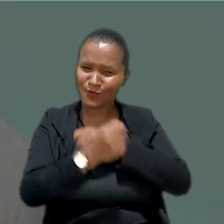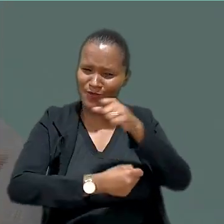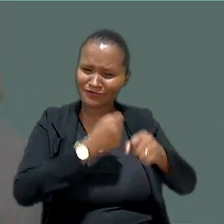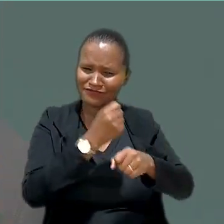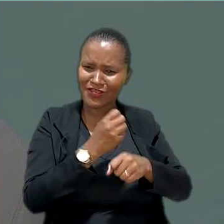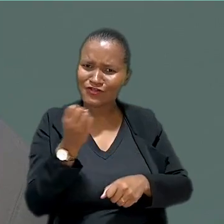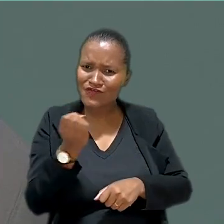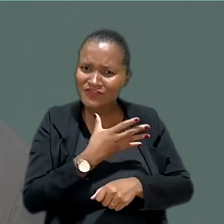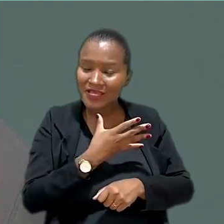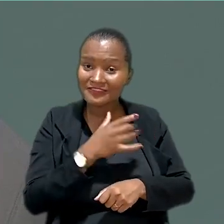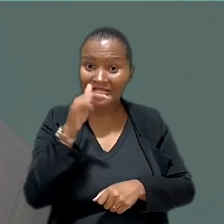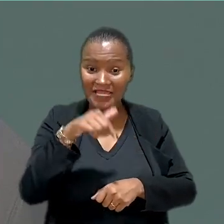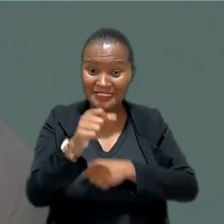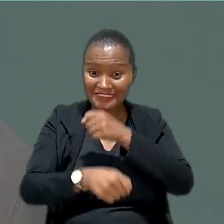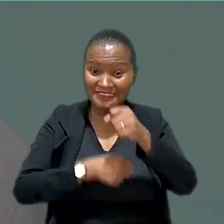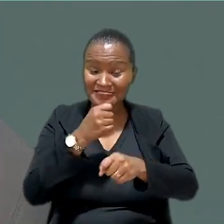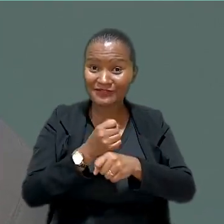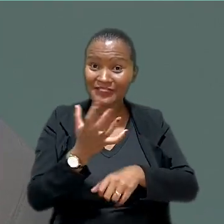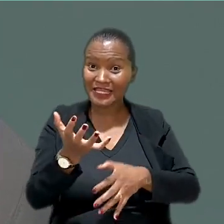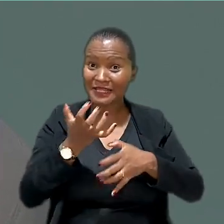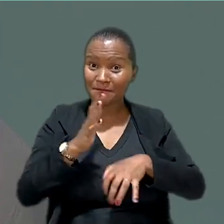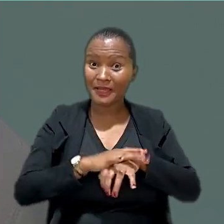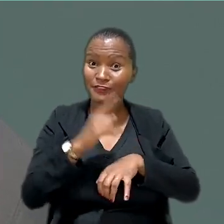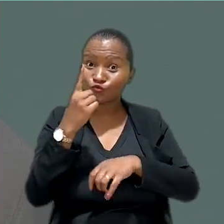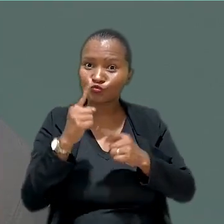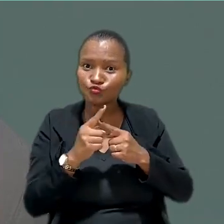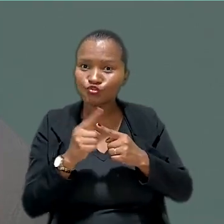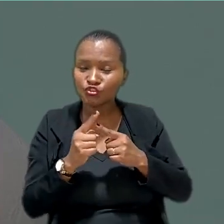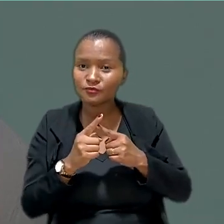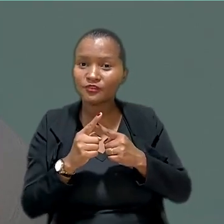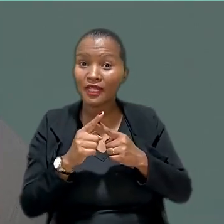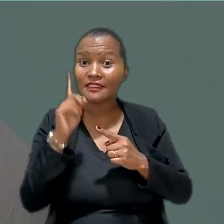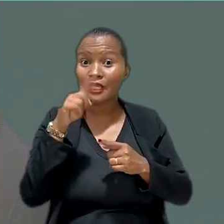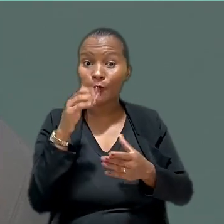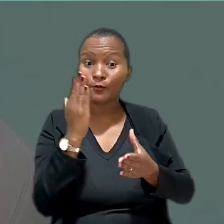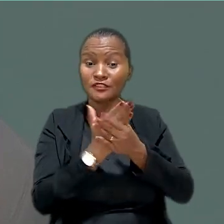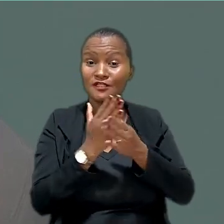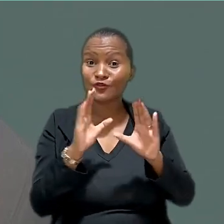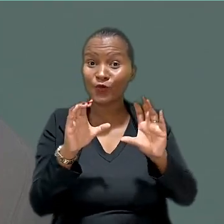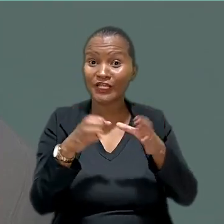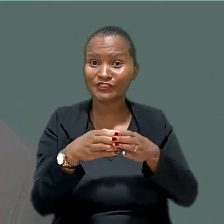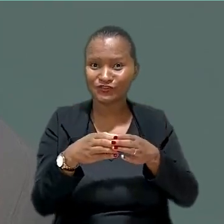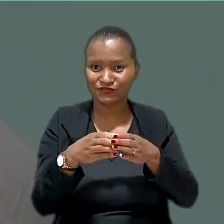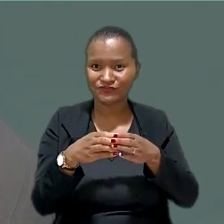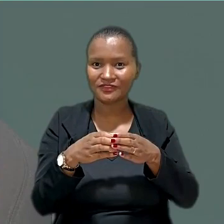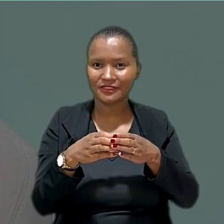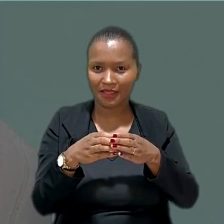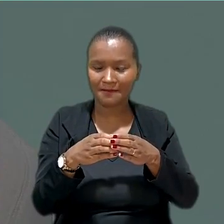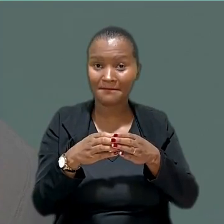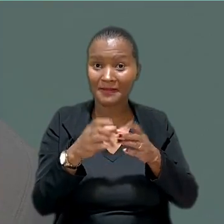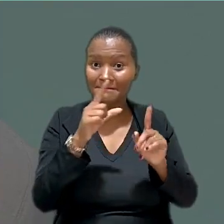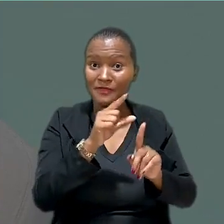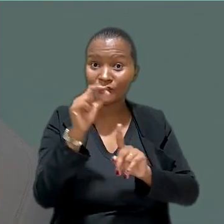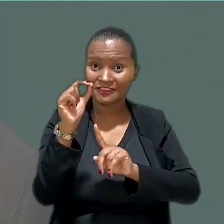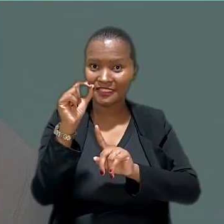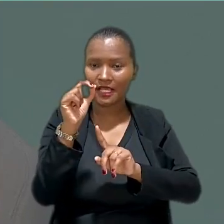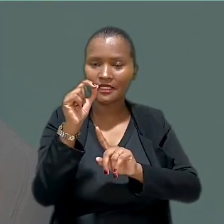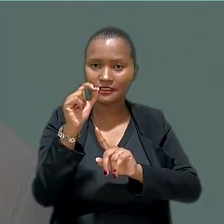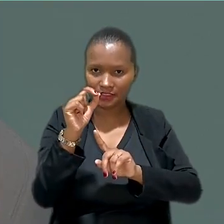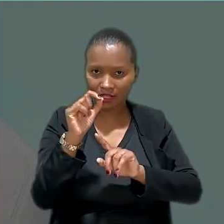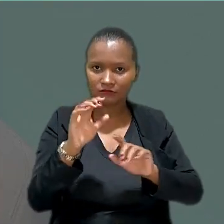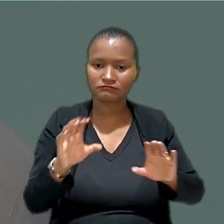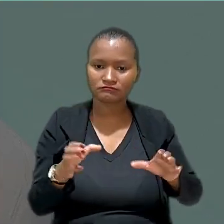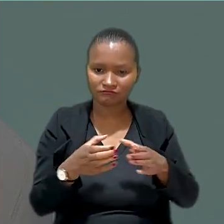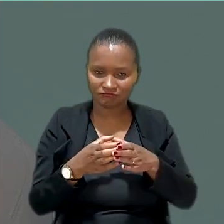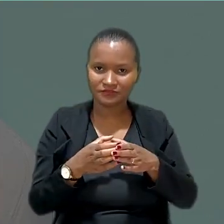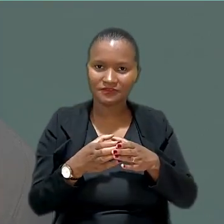teremos novidades. Esse ano criamos mais uma categoria, que são os processos coletivos. Para priorizar esse aspecto da quantidade